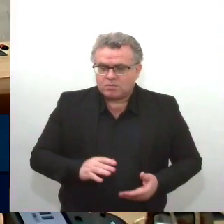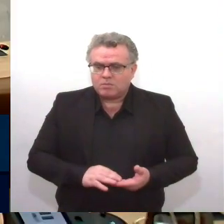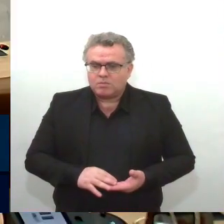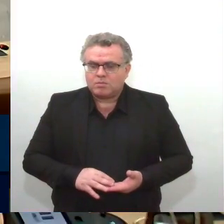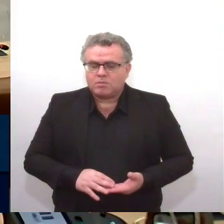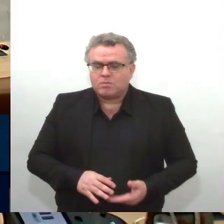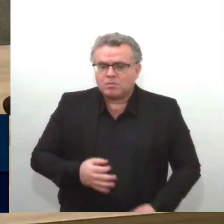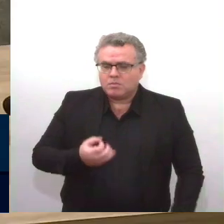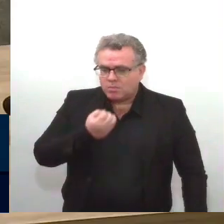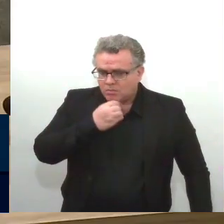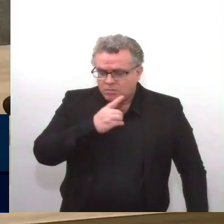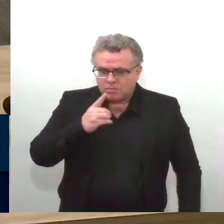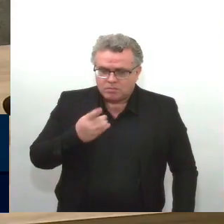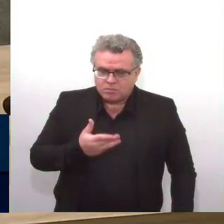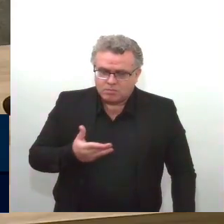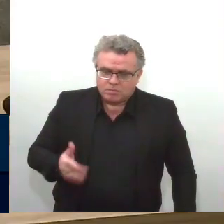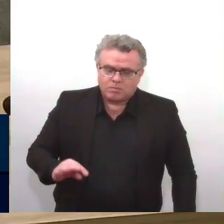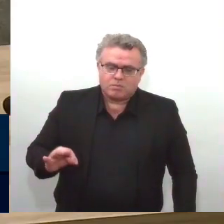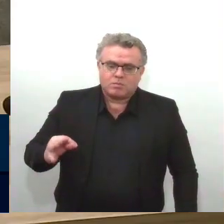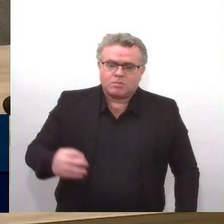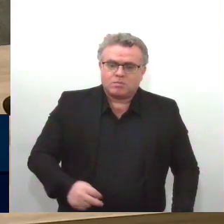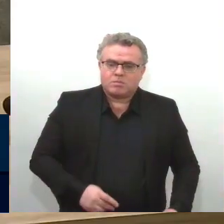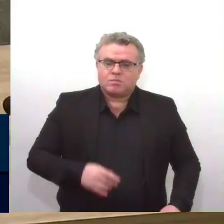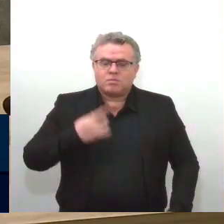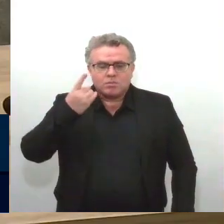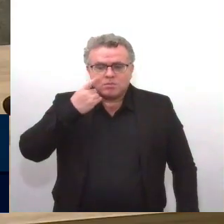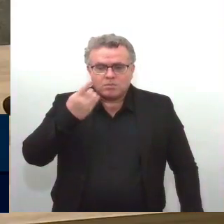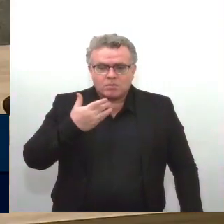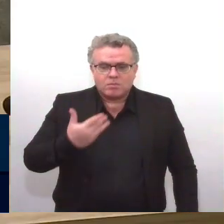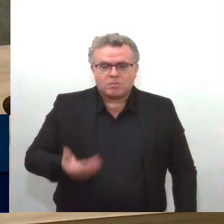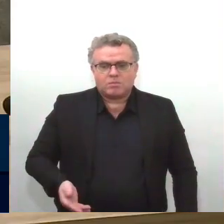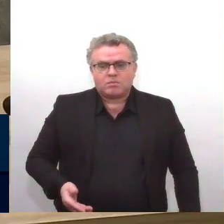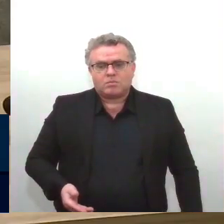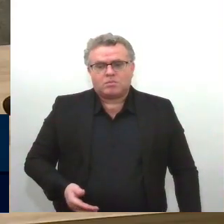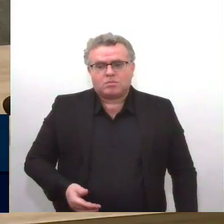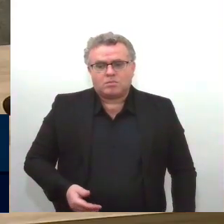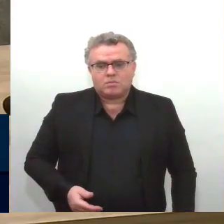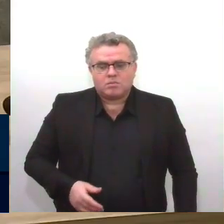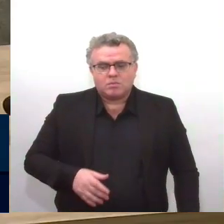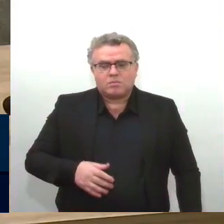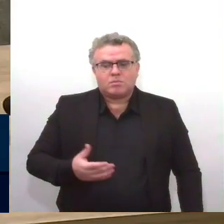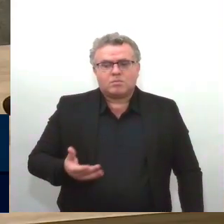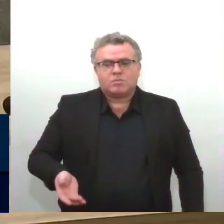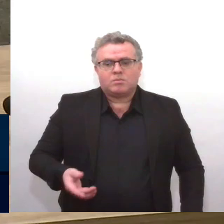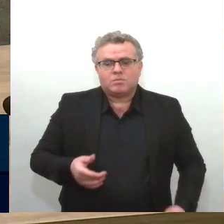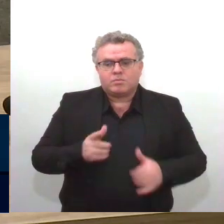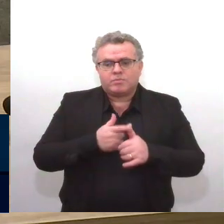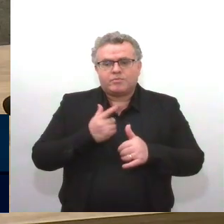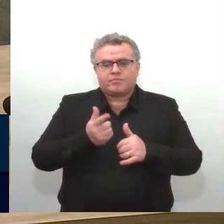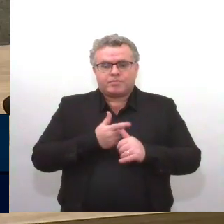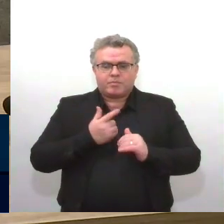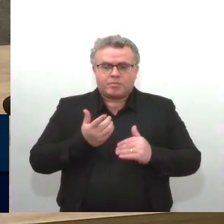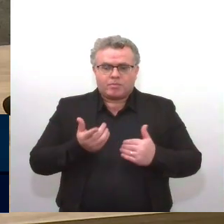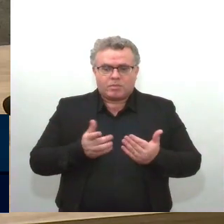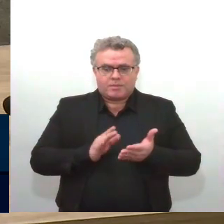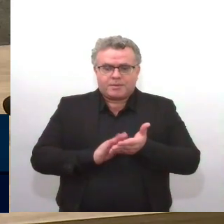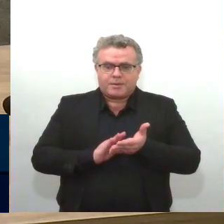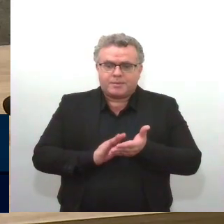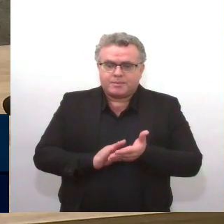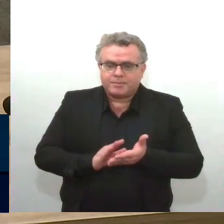deputados senhoras deputadas Bom dia Deputado George primeiramente parabenizar vossa excelência pelo